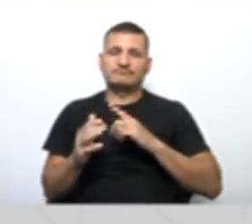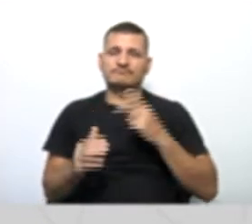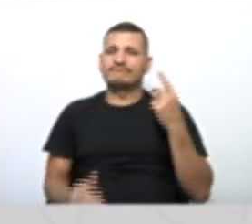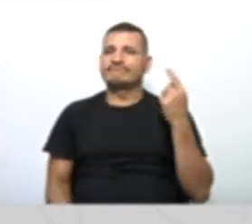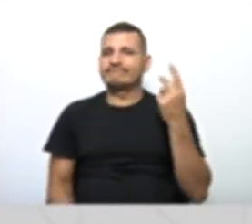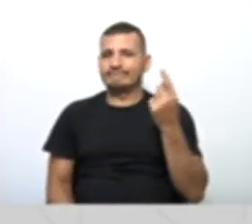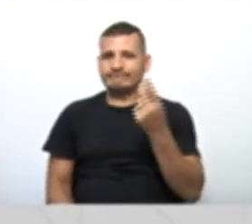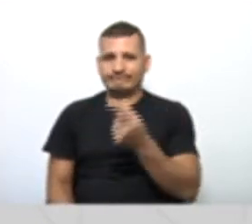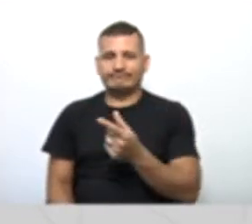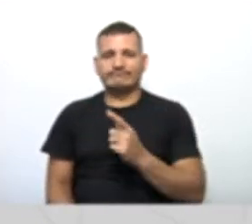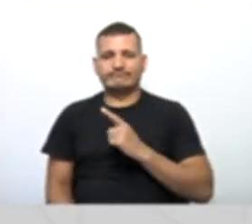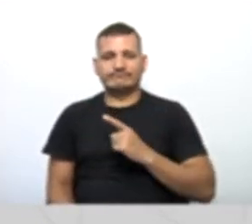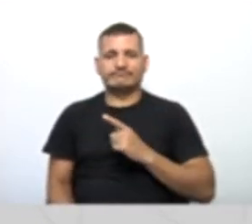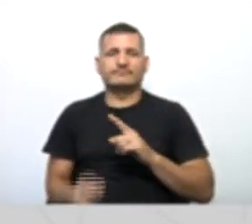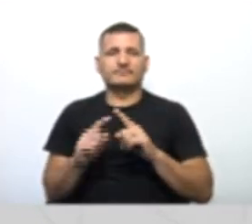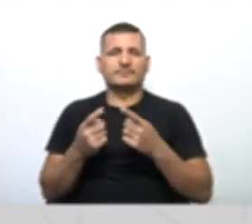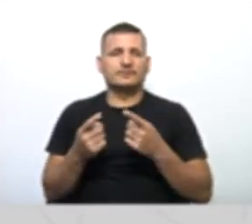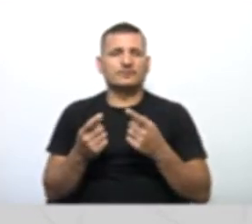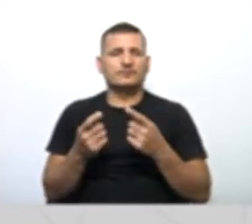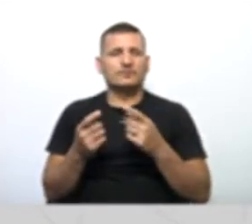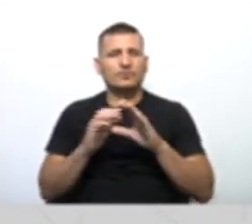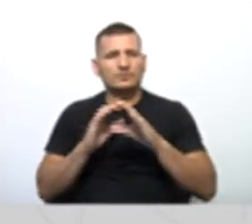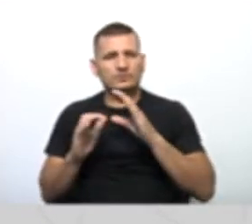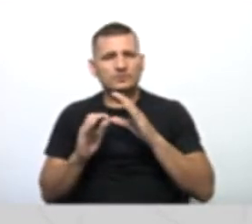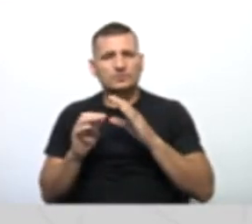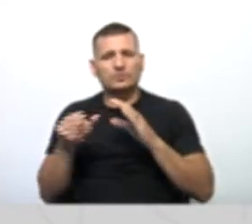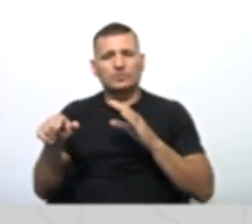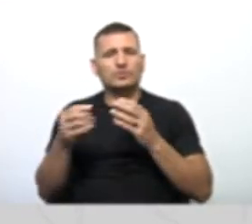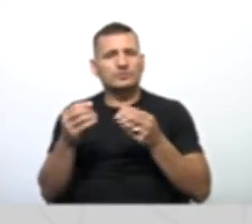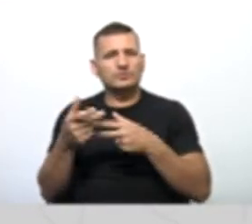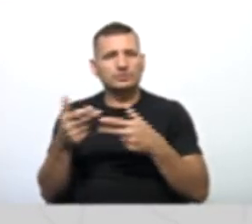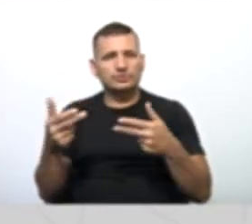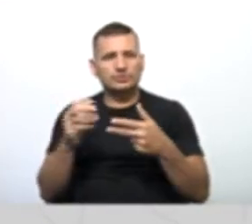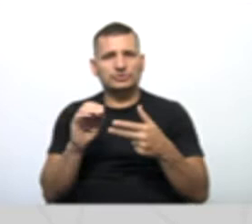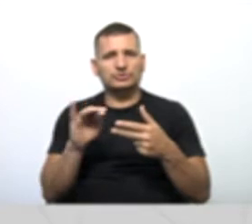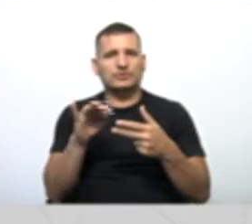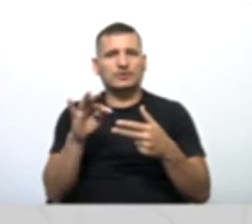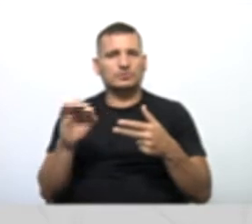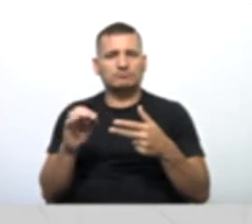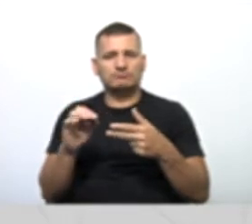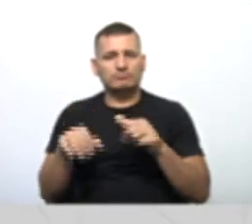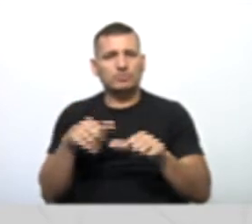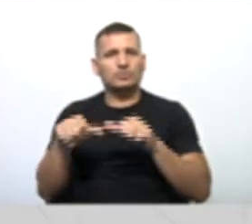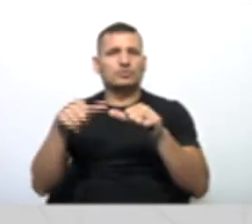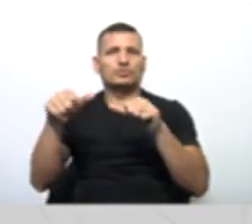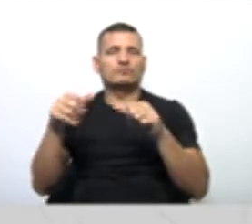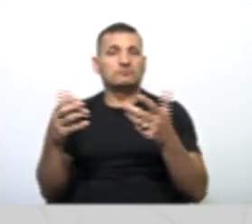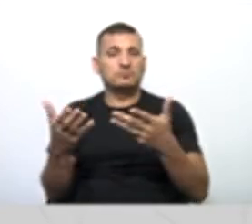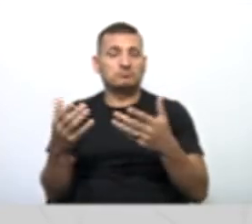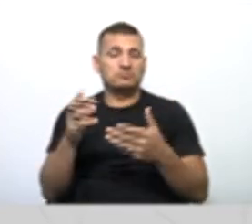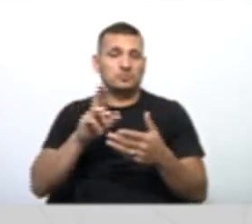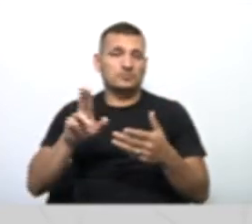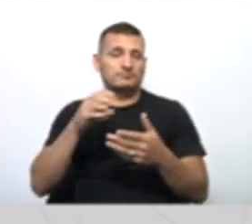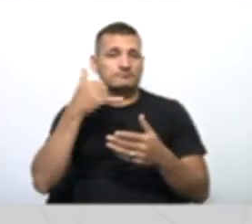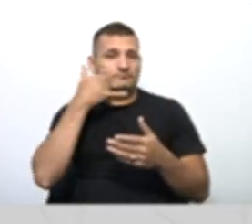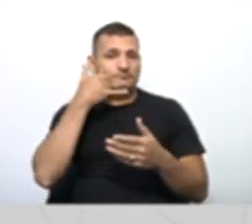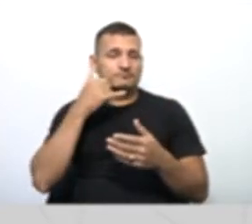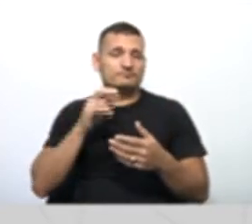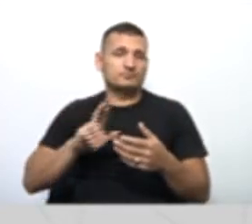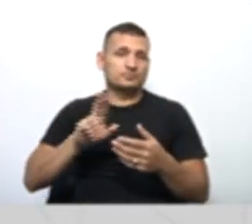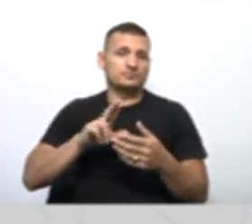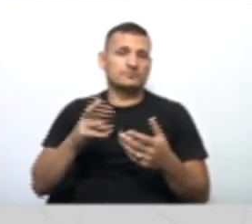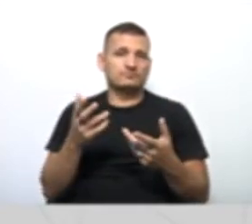obviamente. Entretanto, a forma de se comunicar mudou, que agora utiliza-se muitas vezes dispositivos móveis e